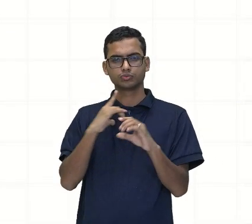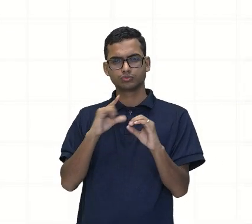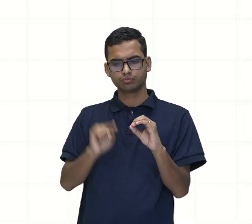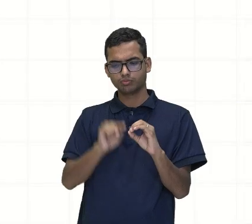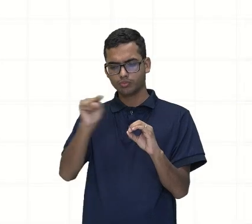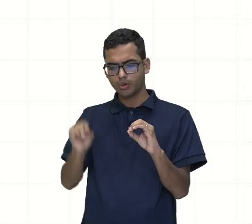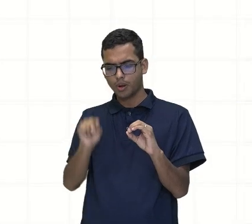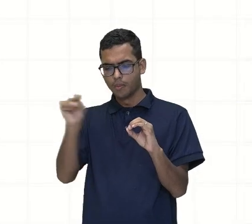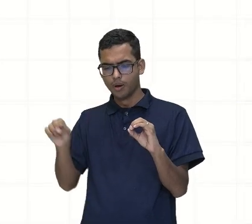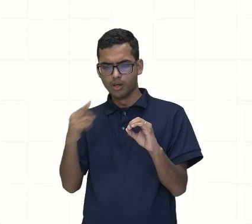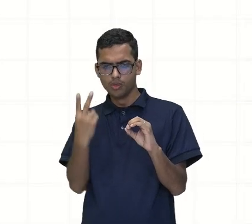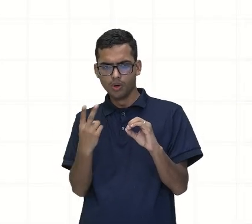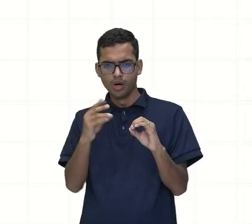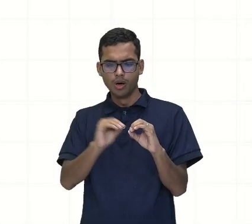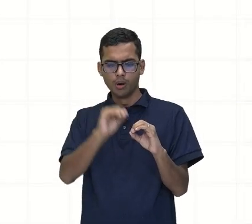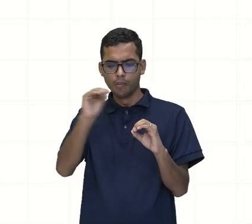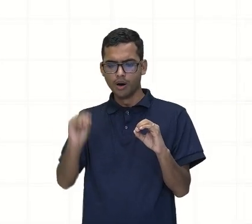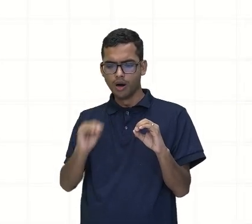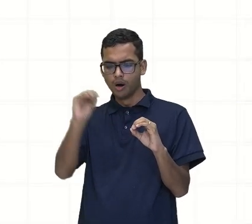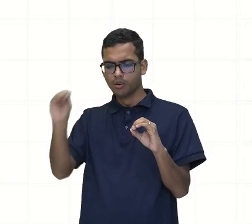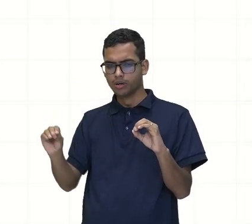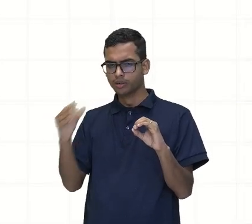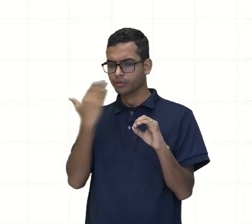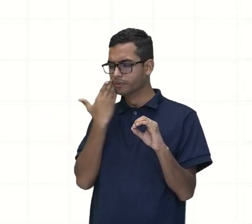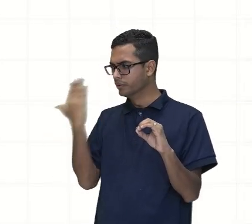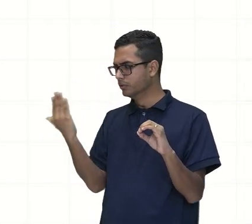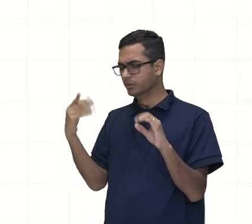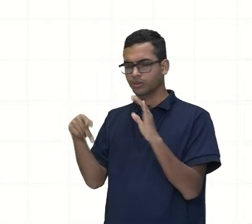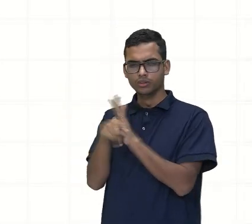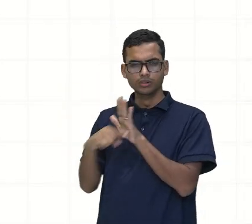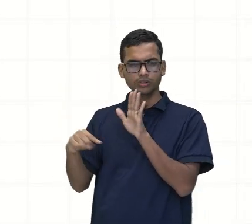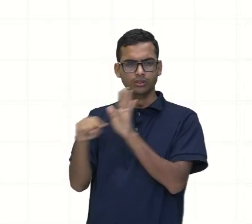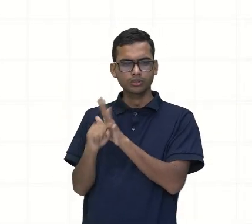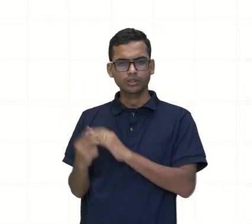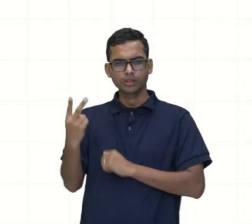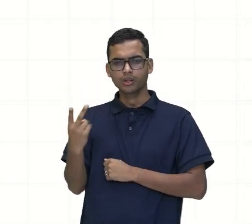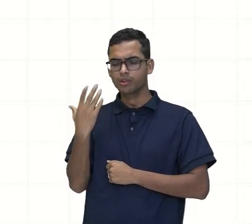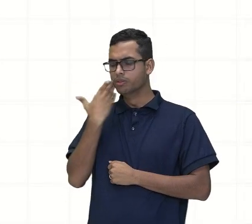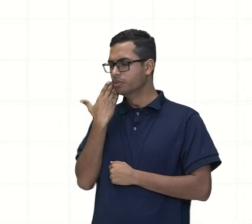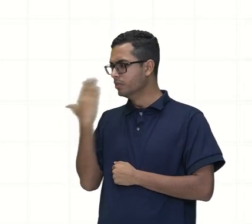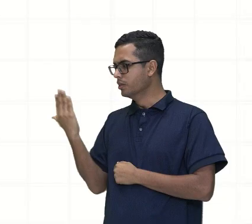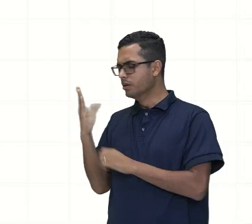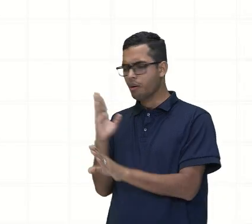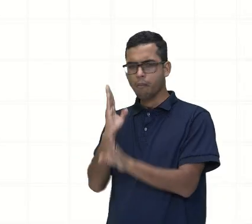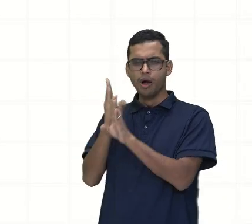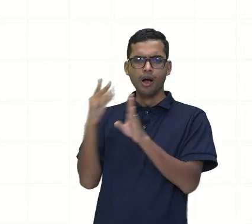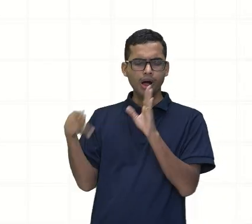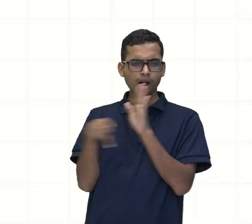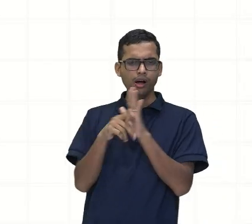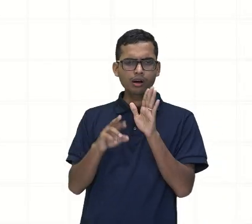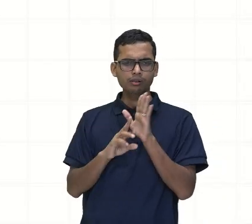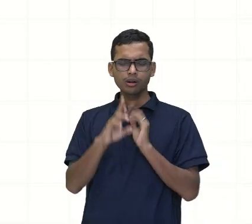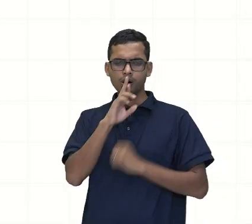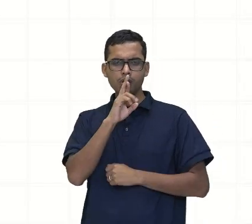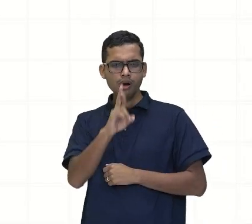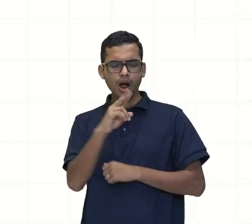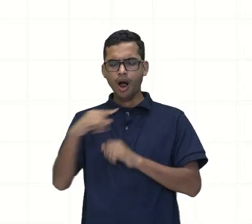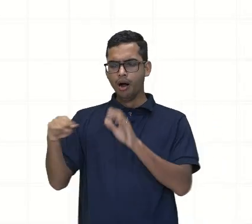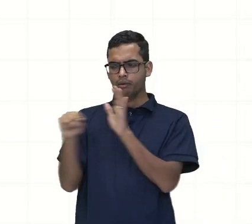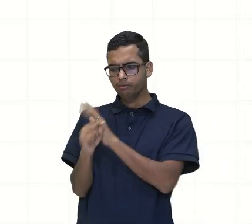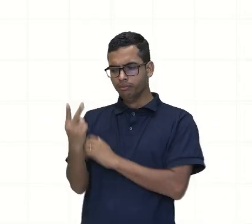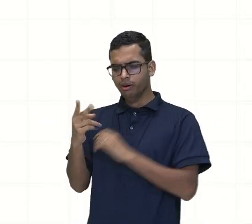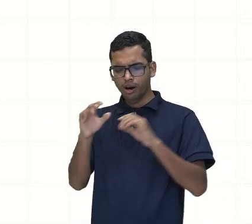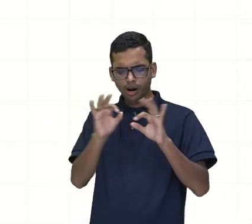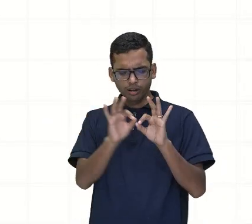vai ser 1, 2 casas. Então, encontramos aqui o menos 2.